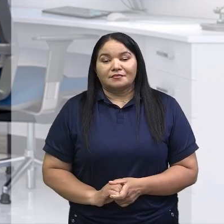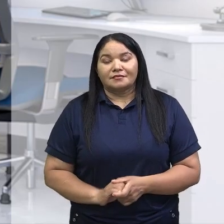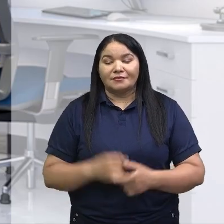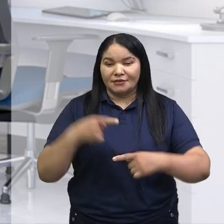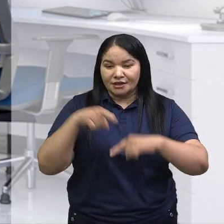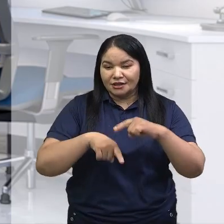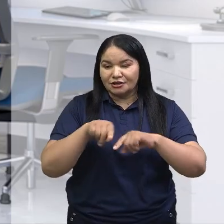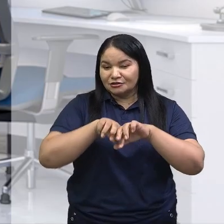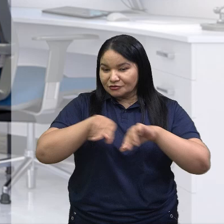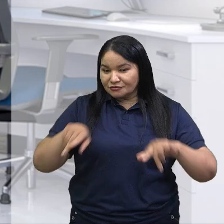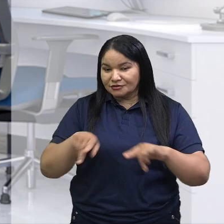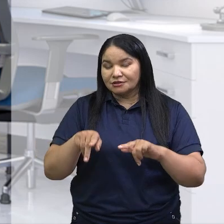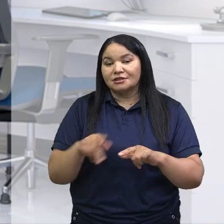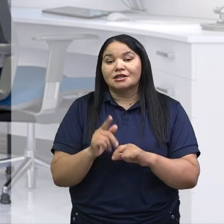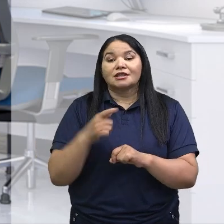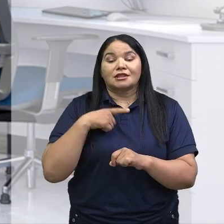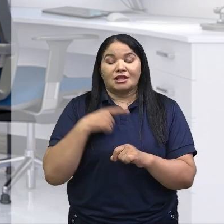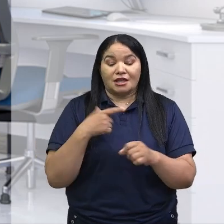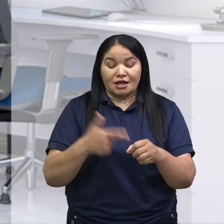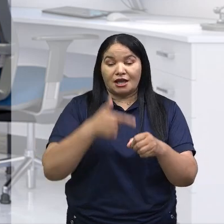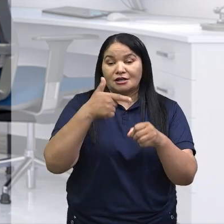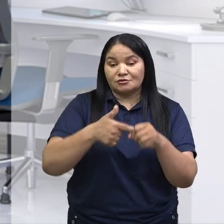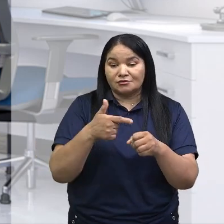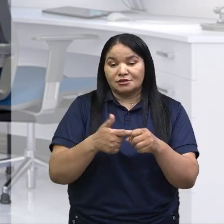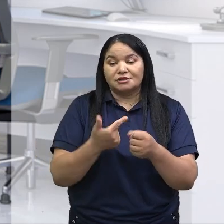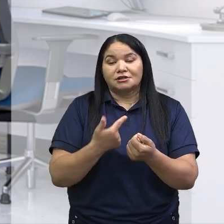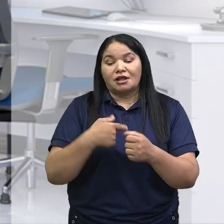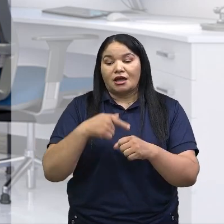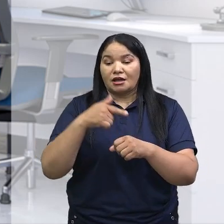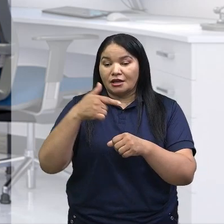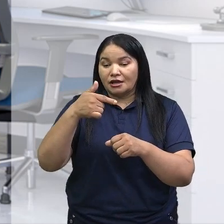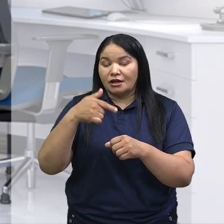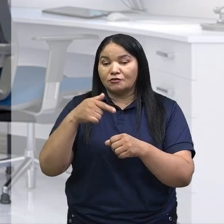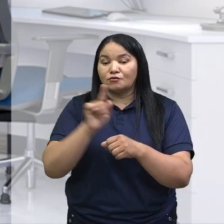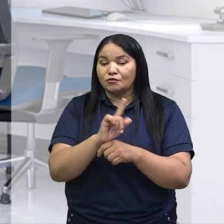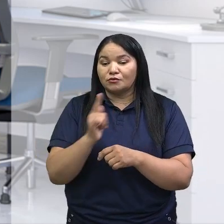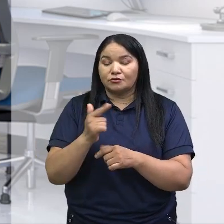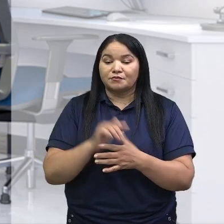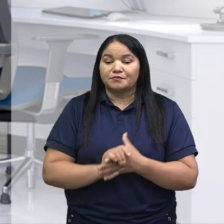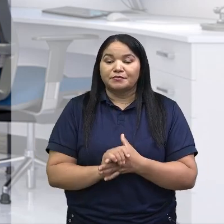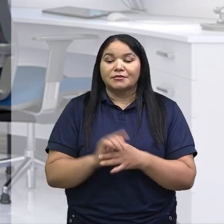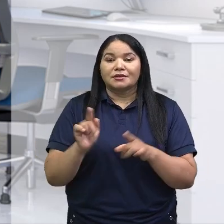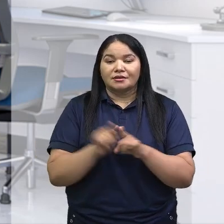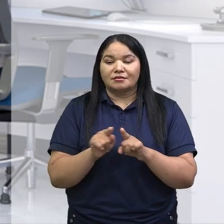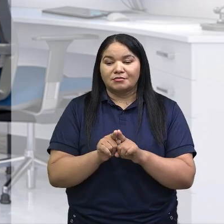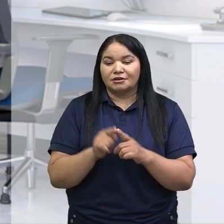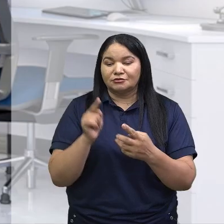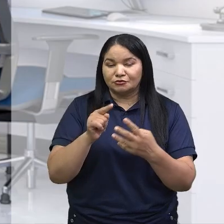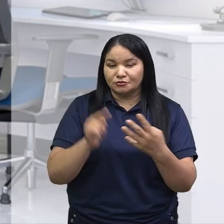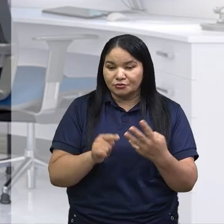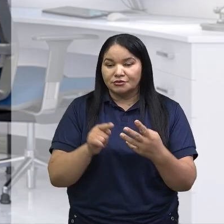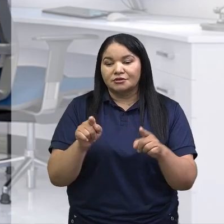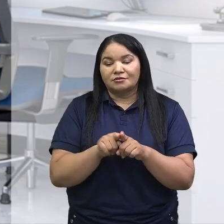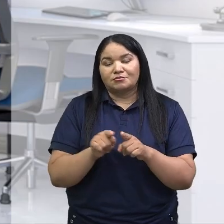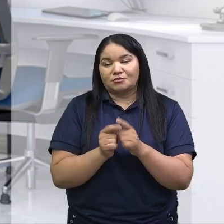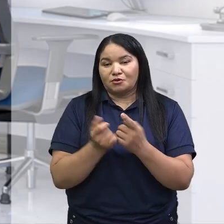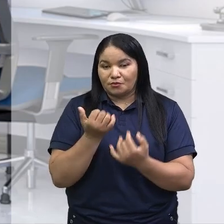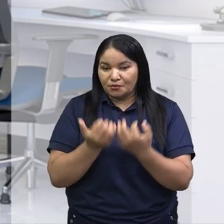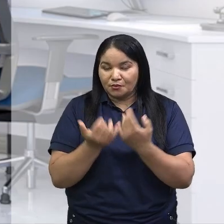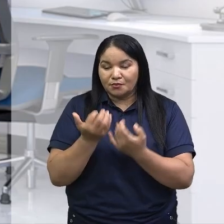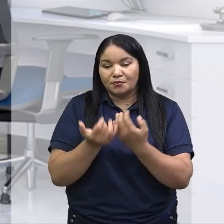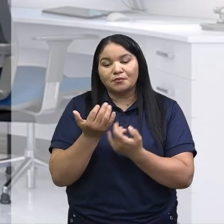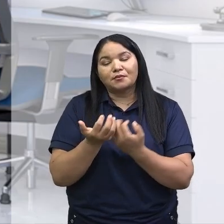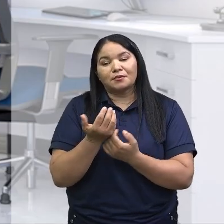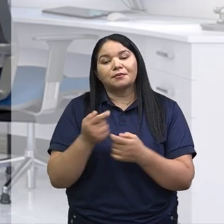subprodutos como, por exemplo, a gasolina, o querosene, o GLP, que é o gás liquefeito de petróleo, que é o nosso gás